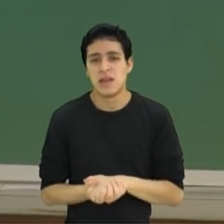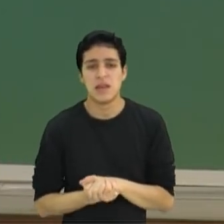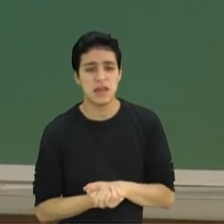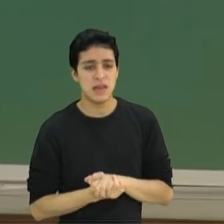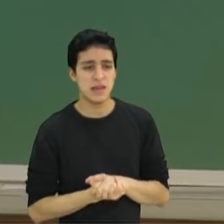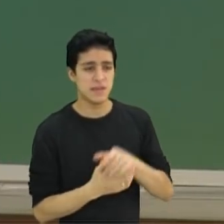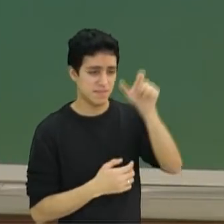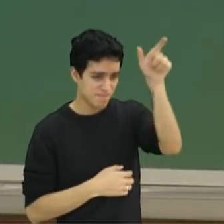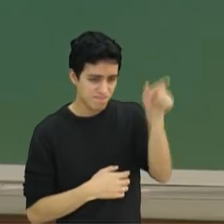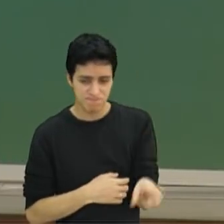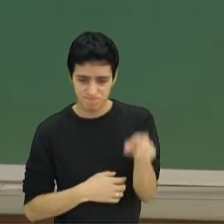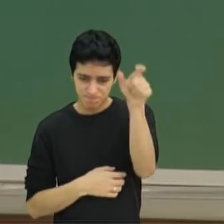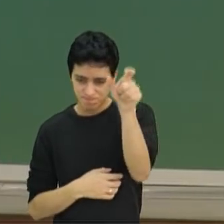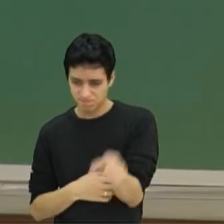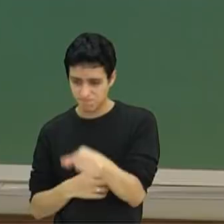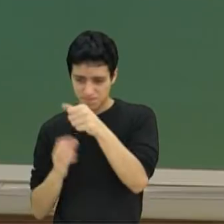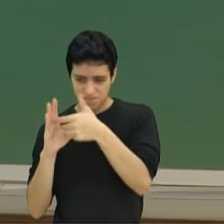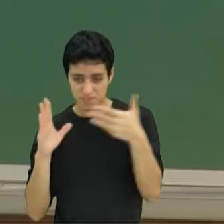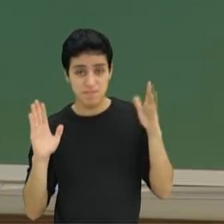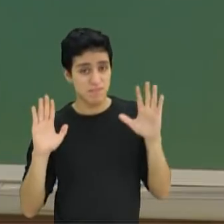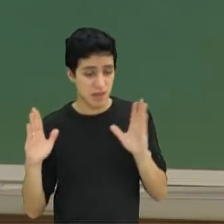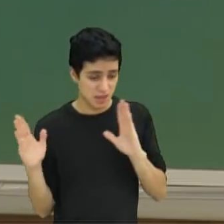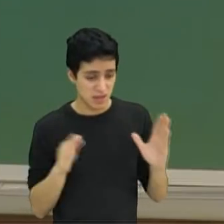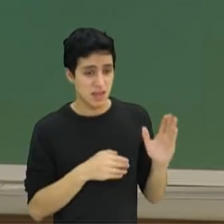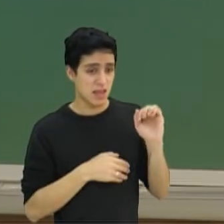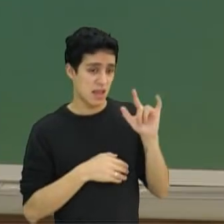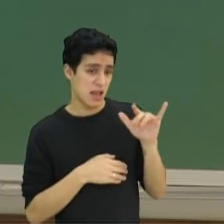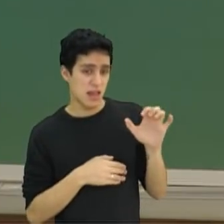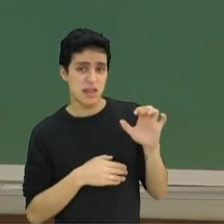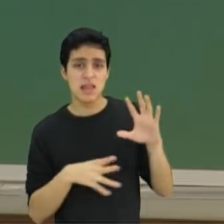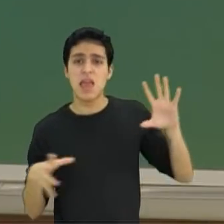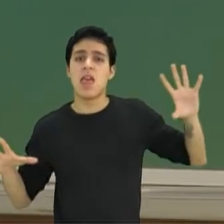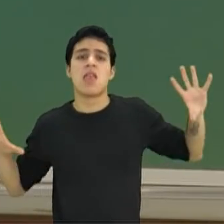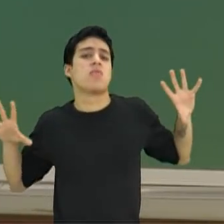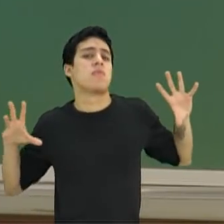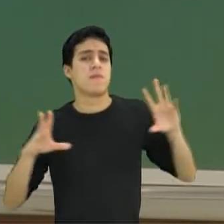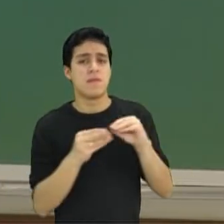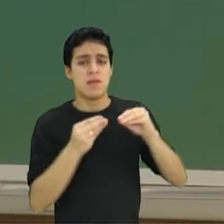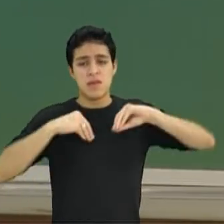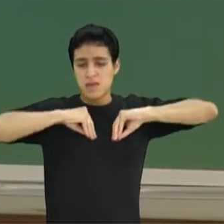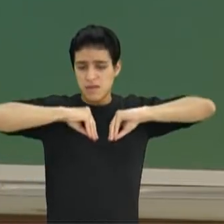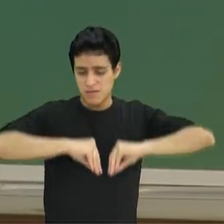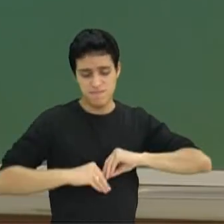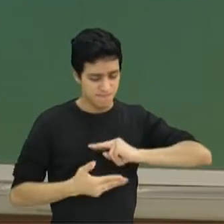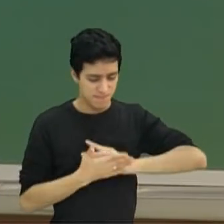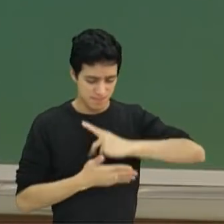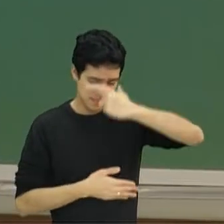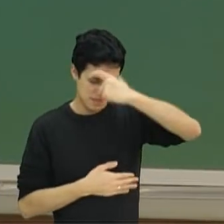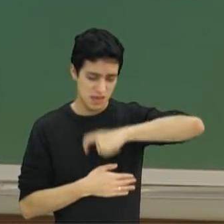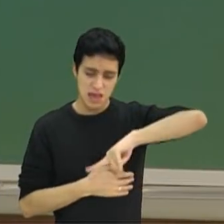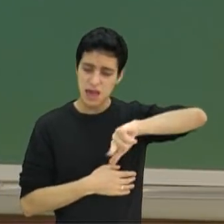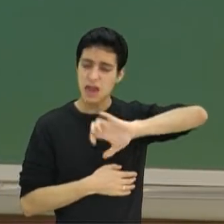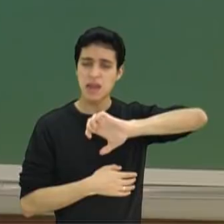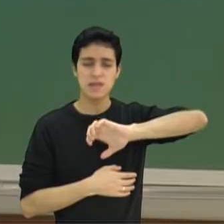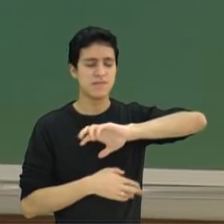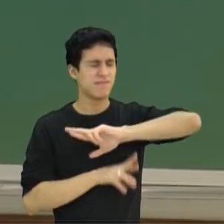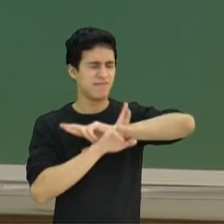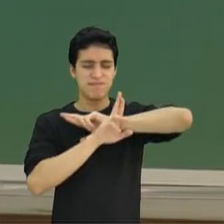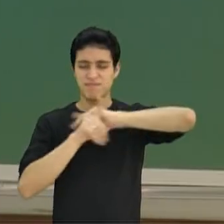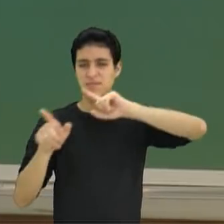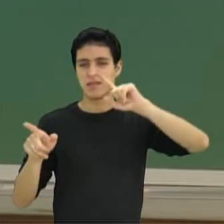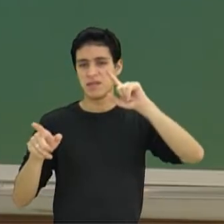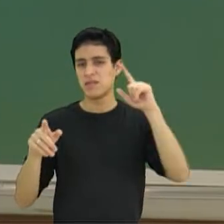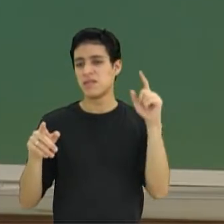cada um com uma característica. E a Alice, ela resume todas as características nela mesma. É algo que rompe com